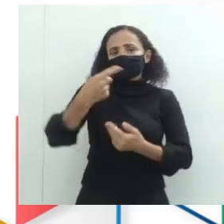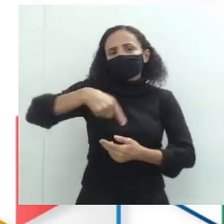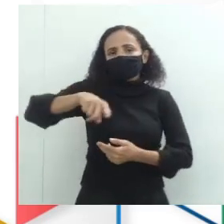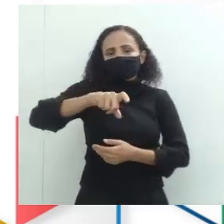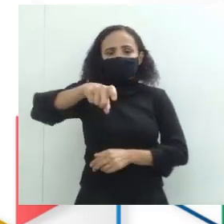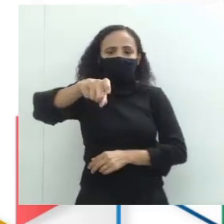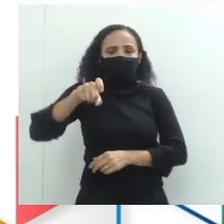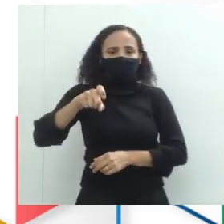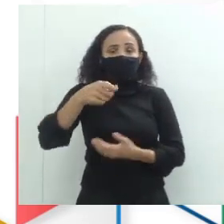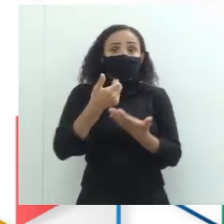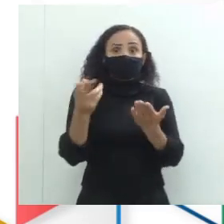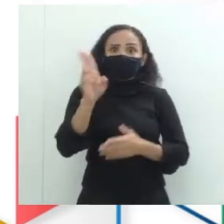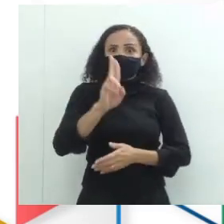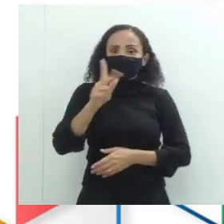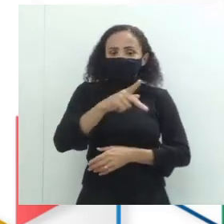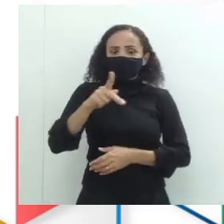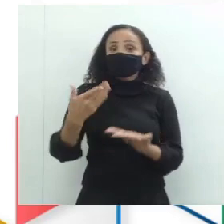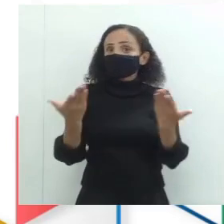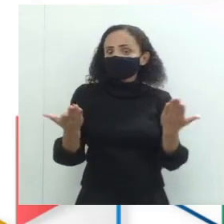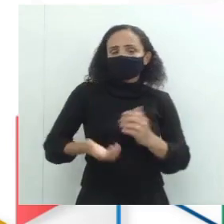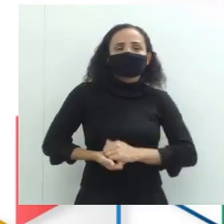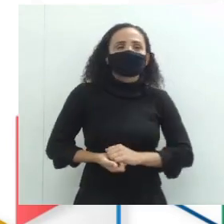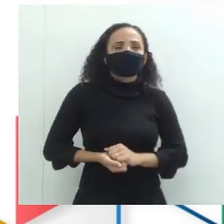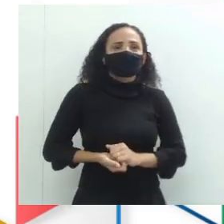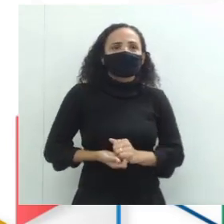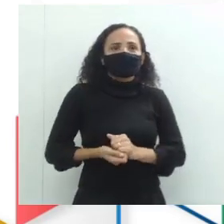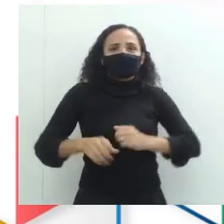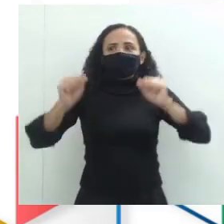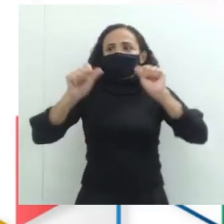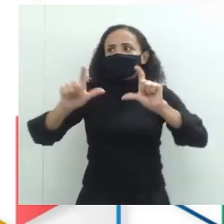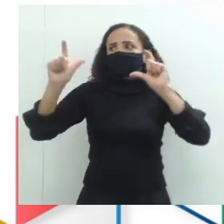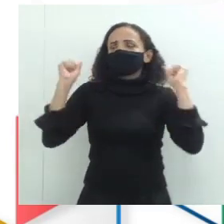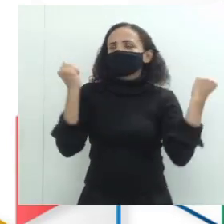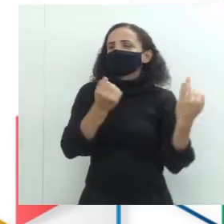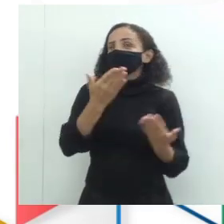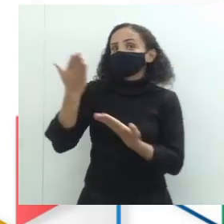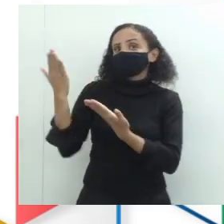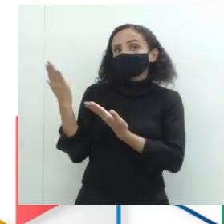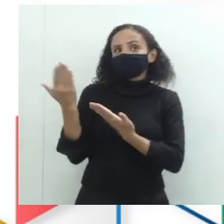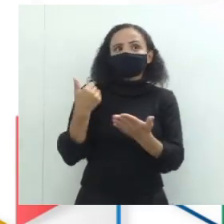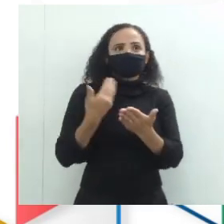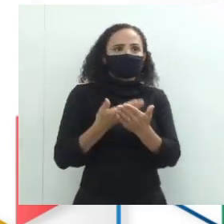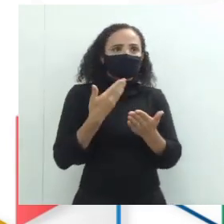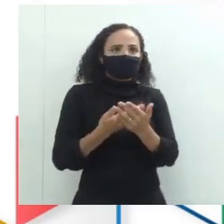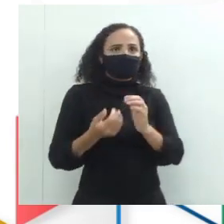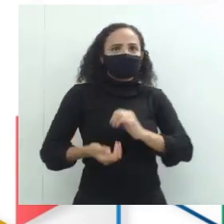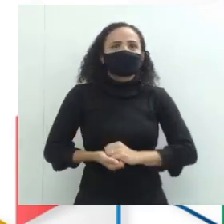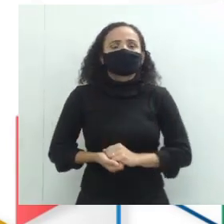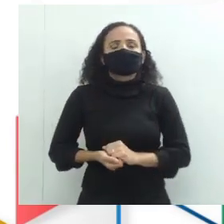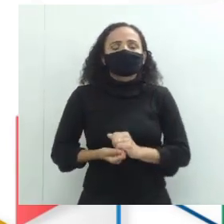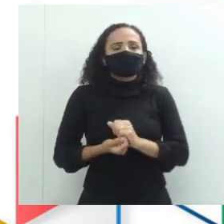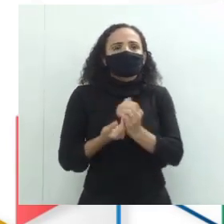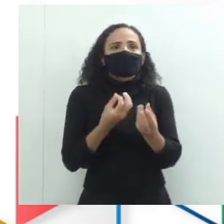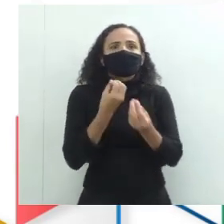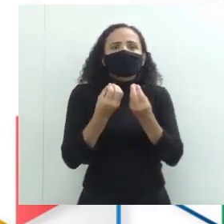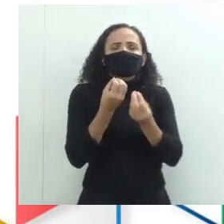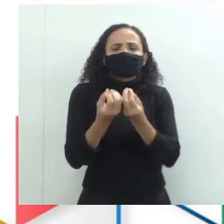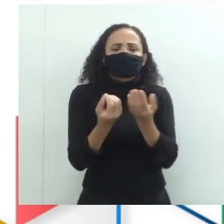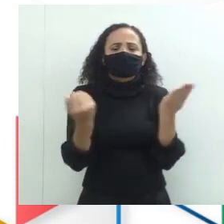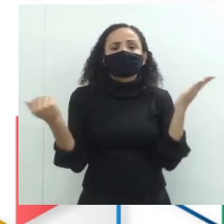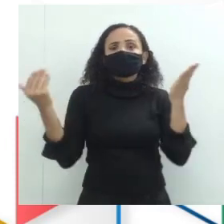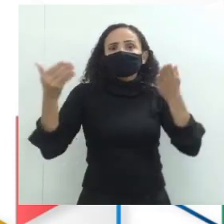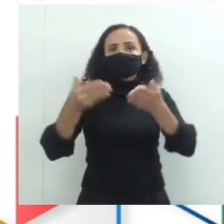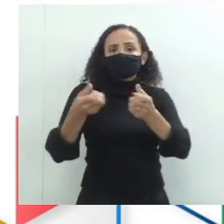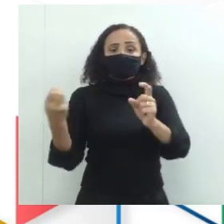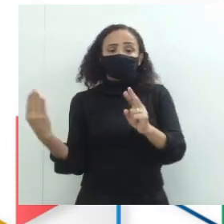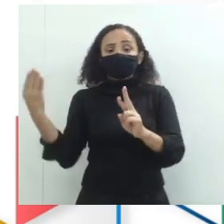usam. Vamos lá agora, no slide, presta bastante atenção. As duas grandes referências que nós